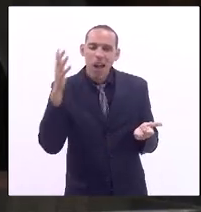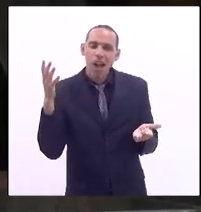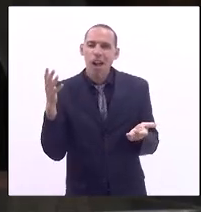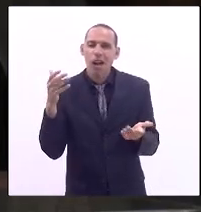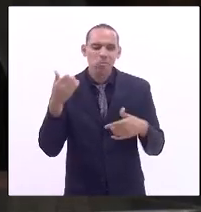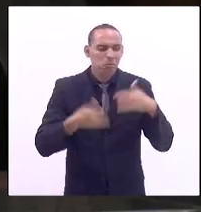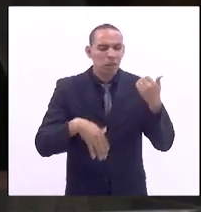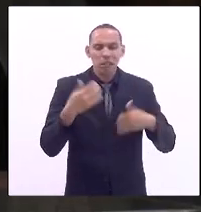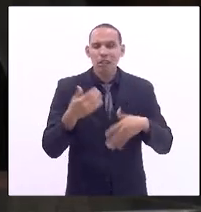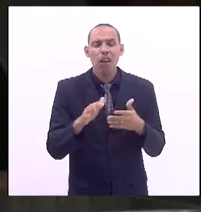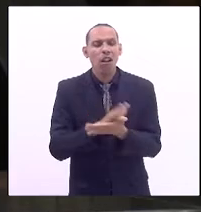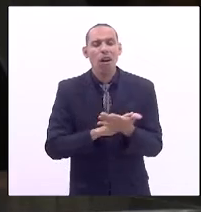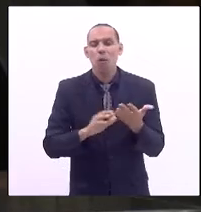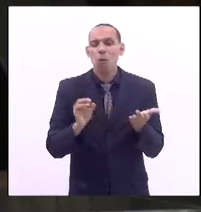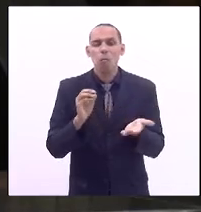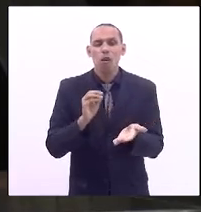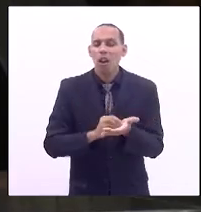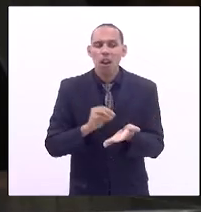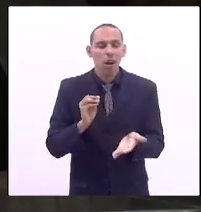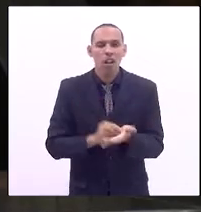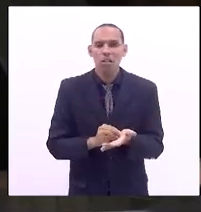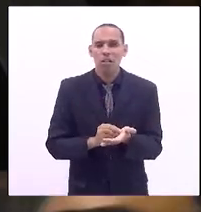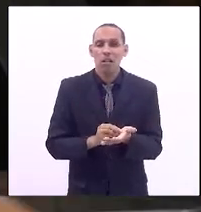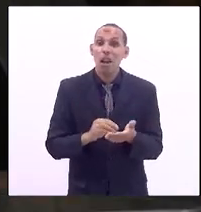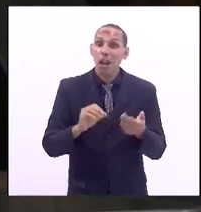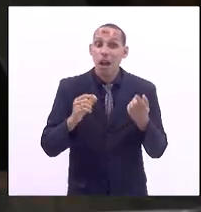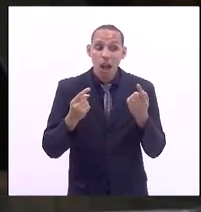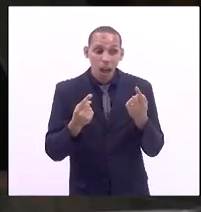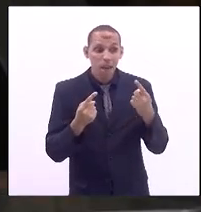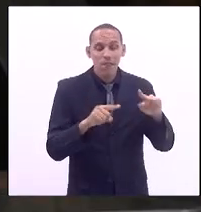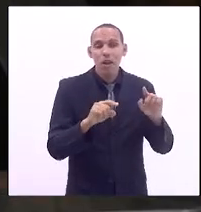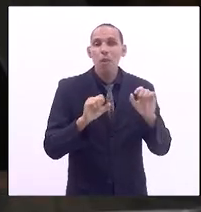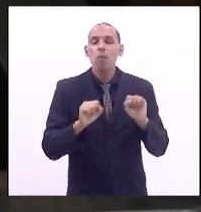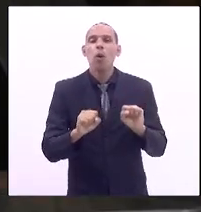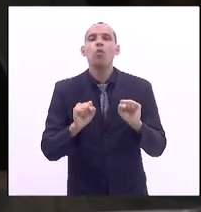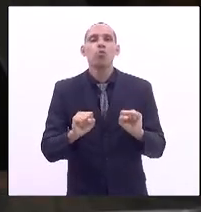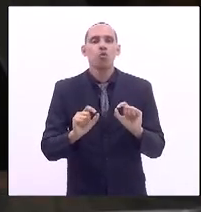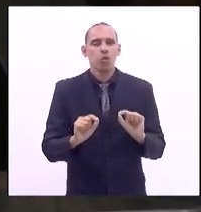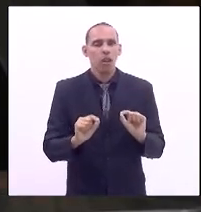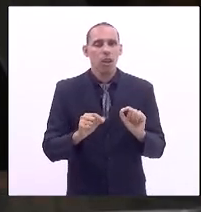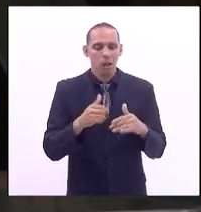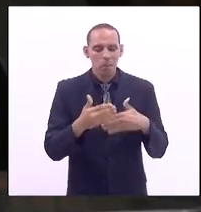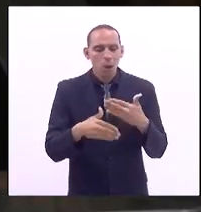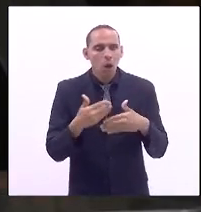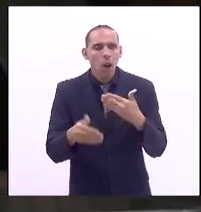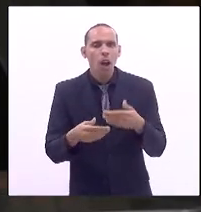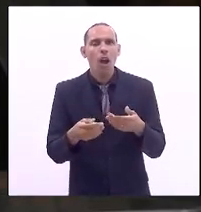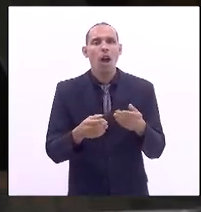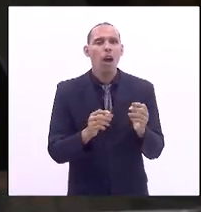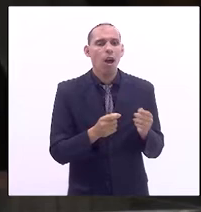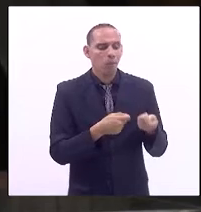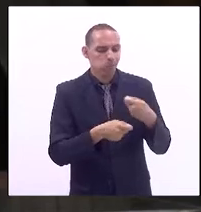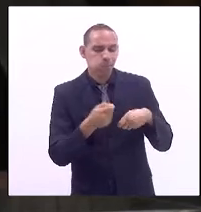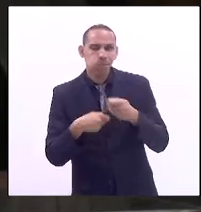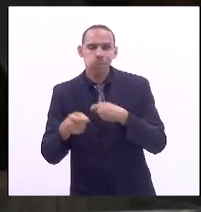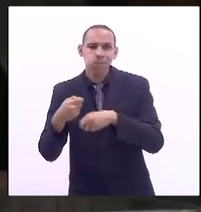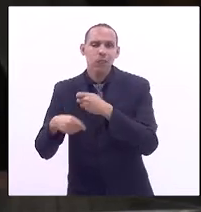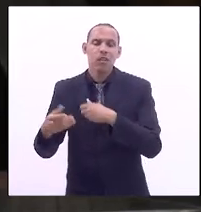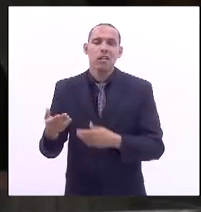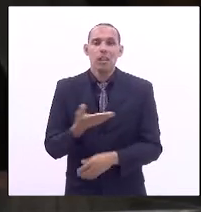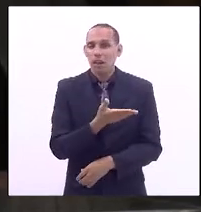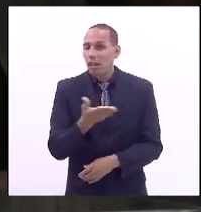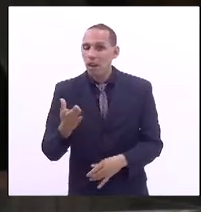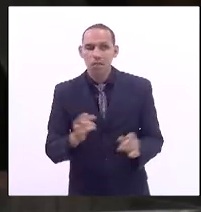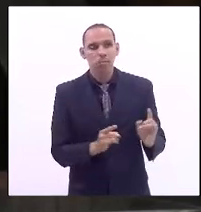que podem interferir podem interferir nos processos de comercialização desses imóveis sem